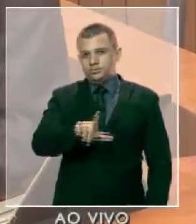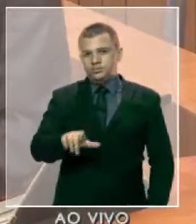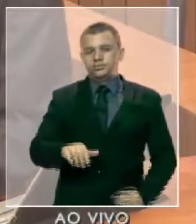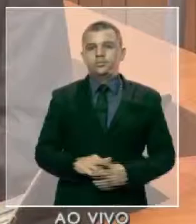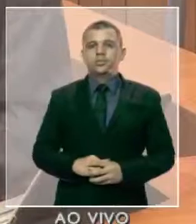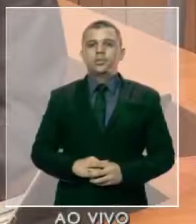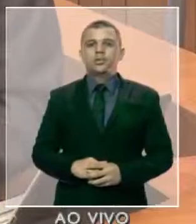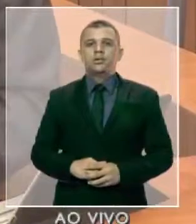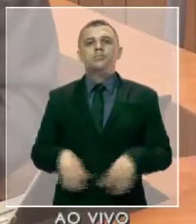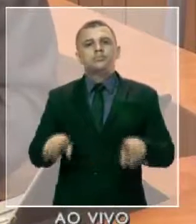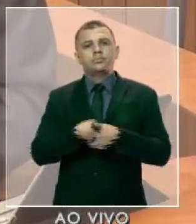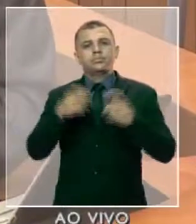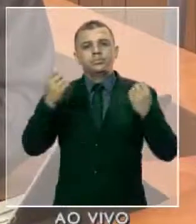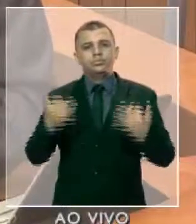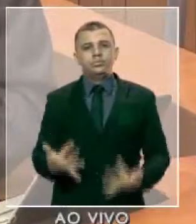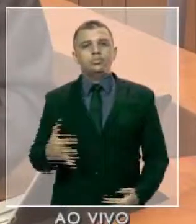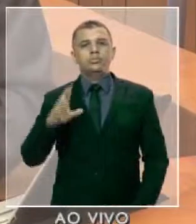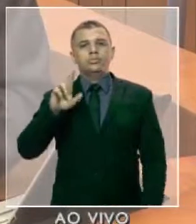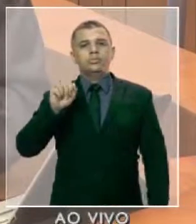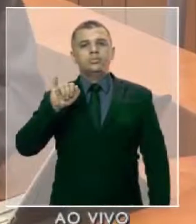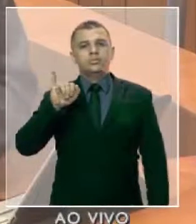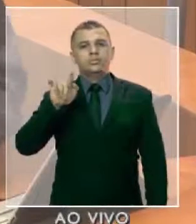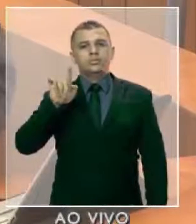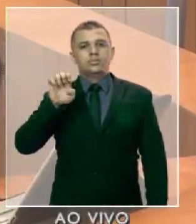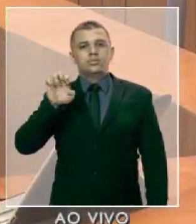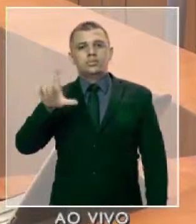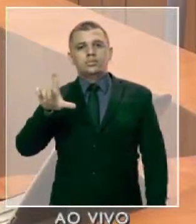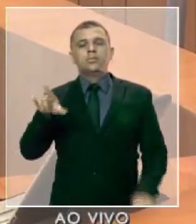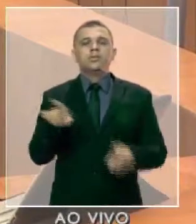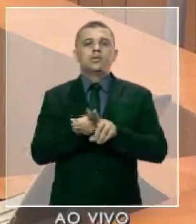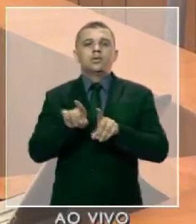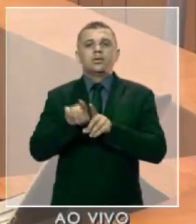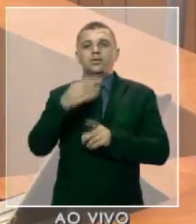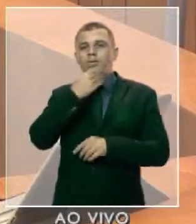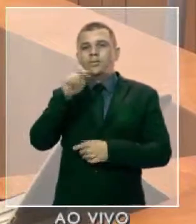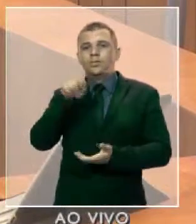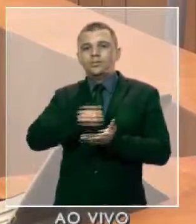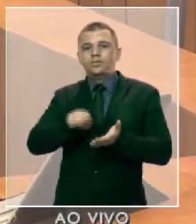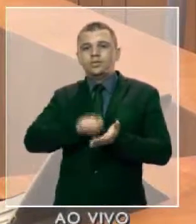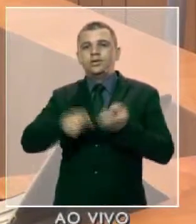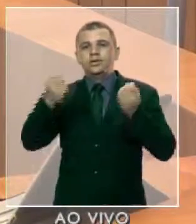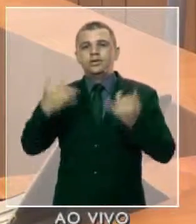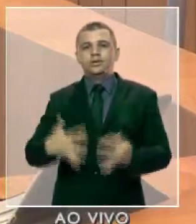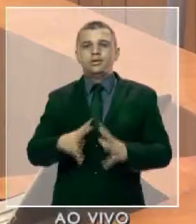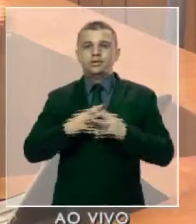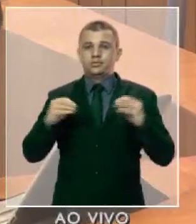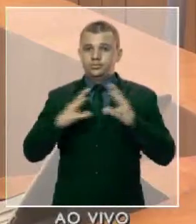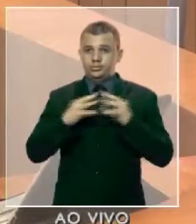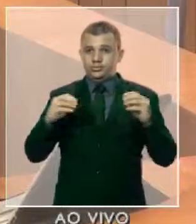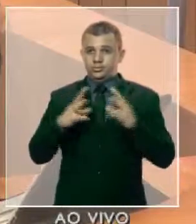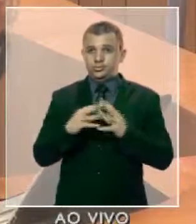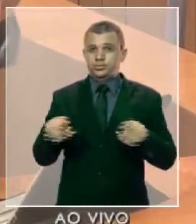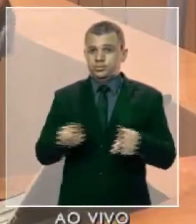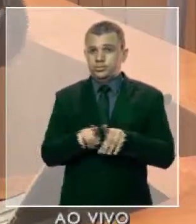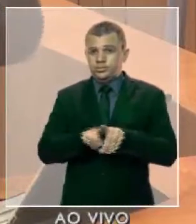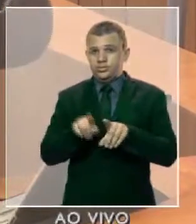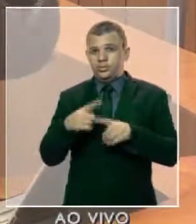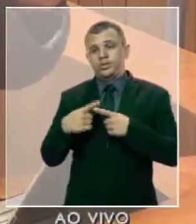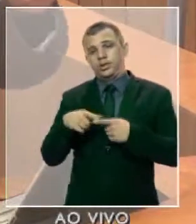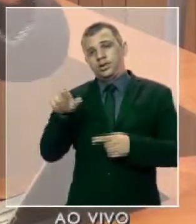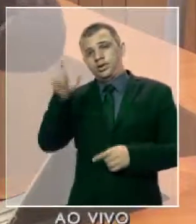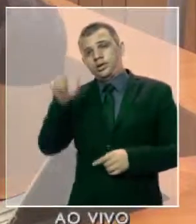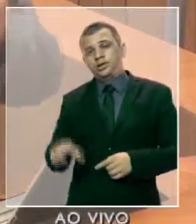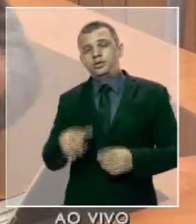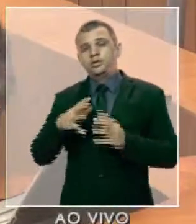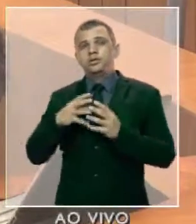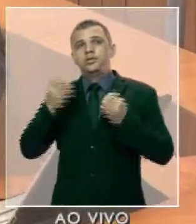citando Hegel ainda, quando ele fala do espírito, até porque ele define muito bem o campo da